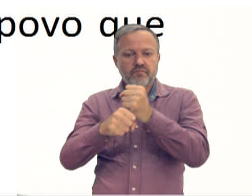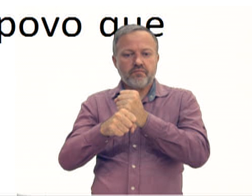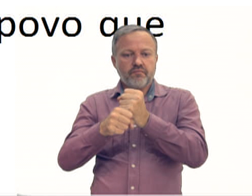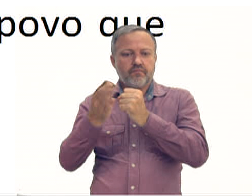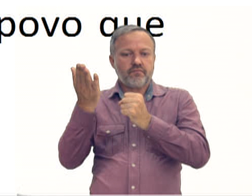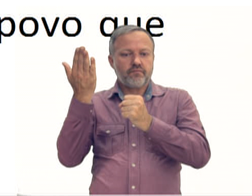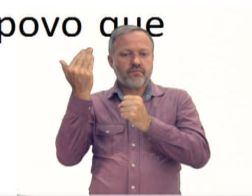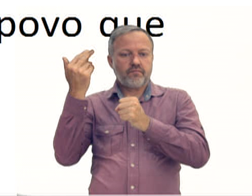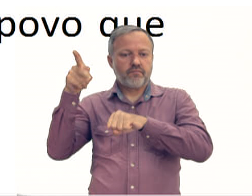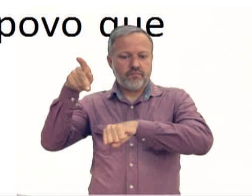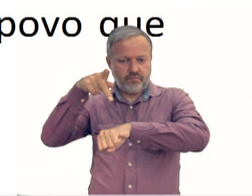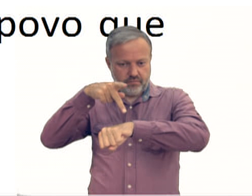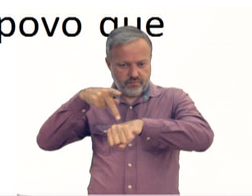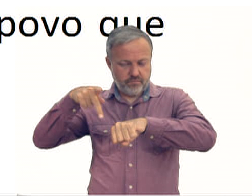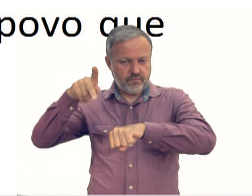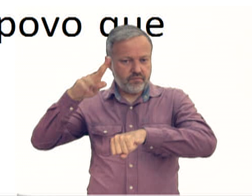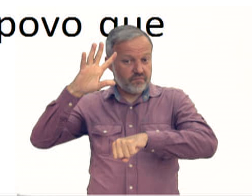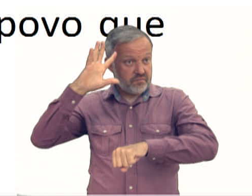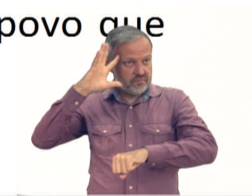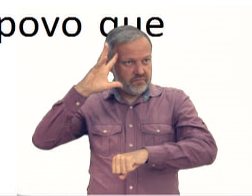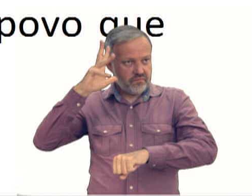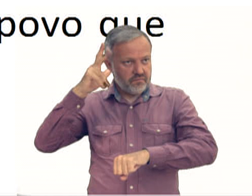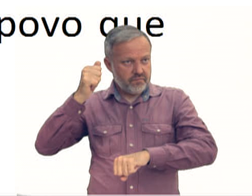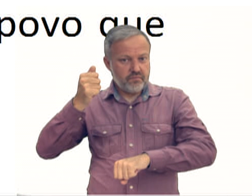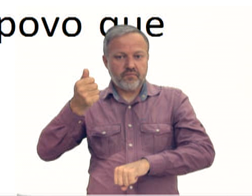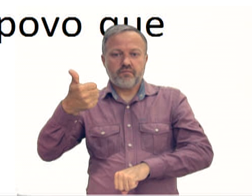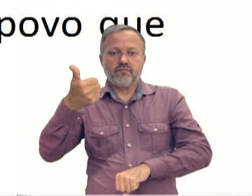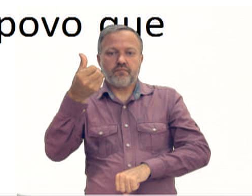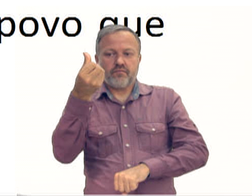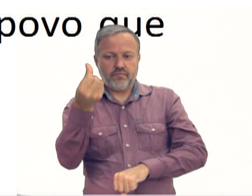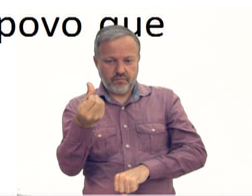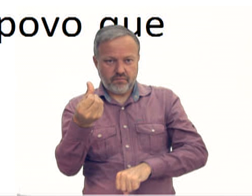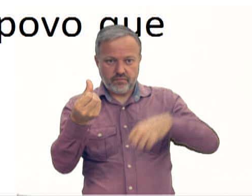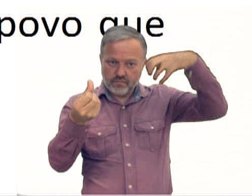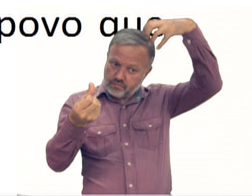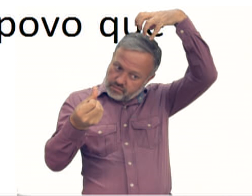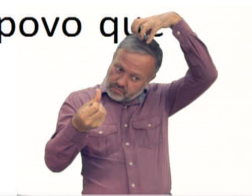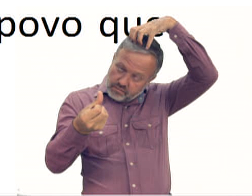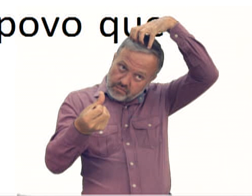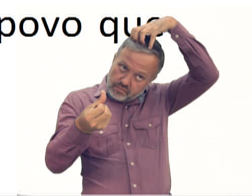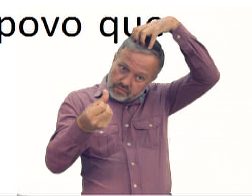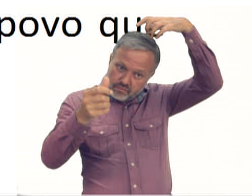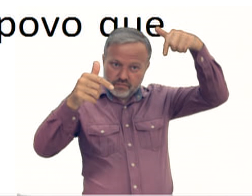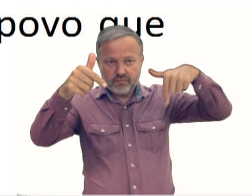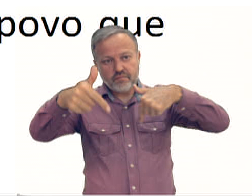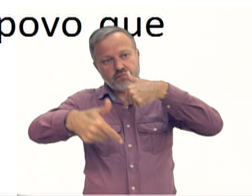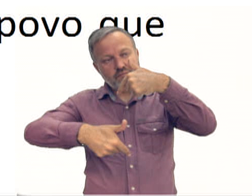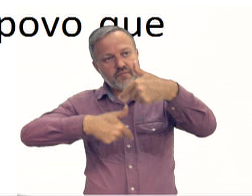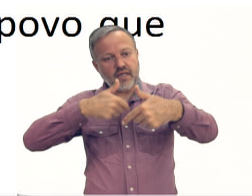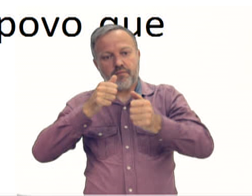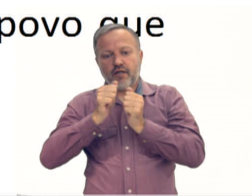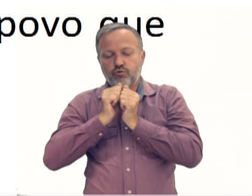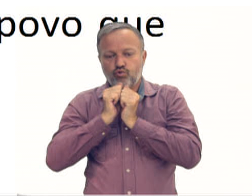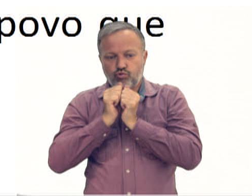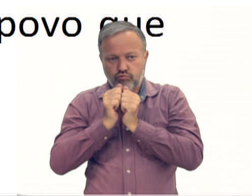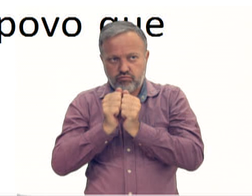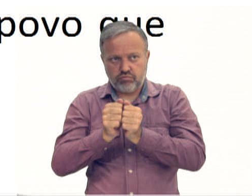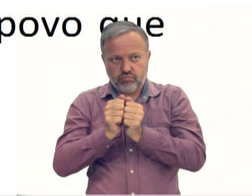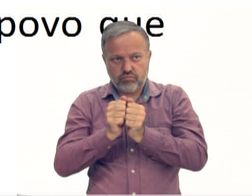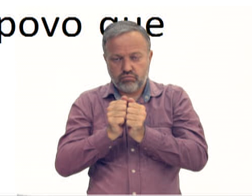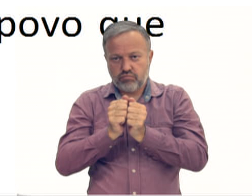da África, 16 príncipes negros trabalham juntos numa missão da